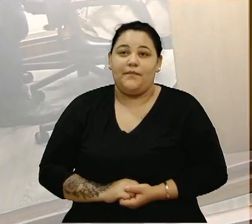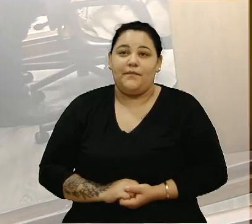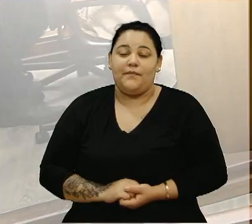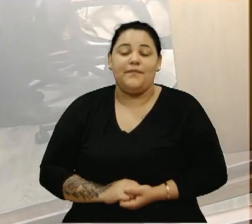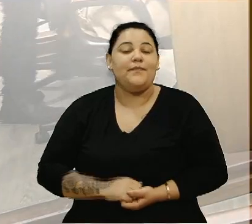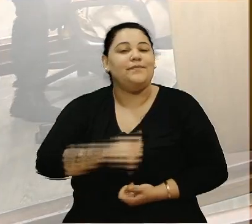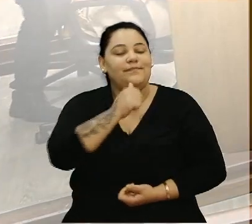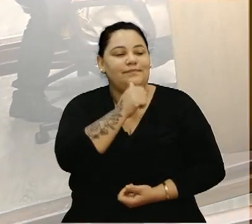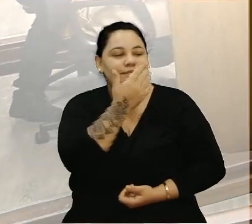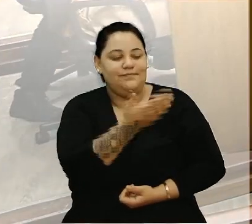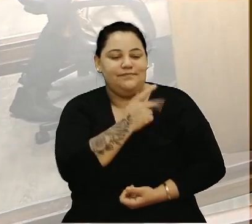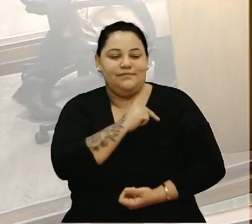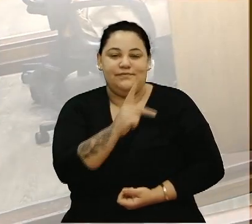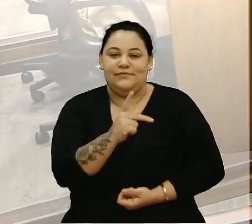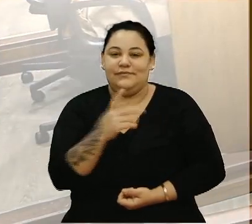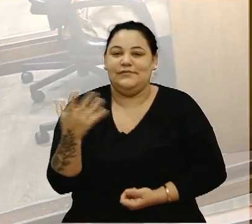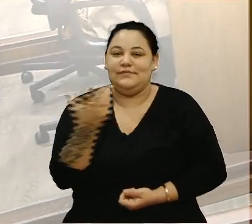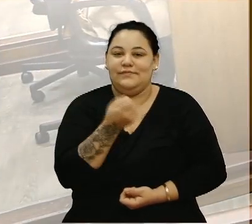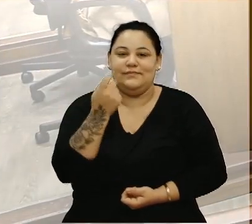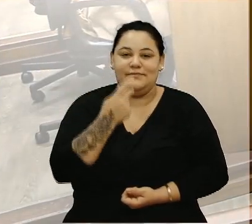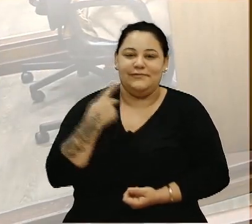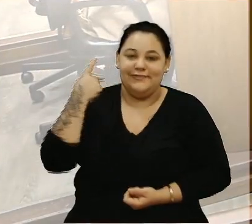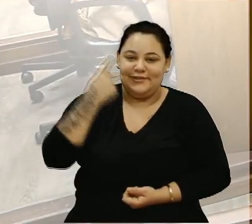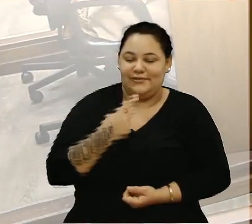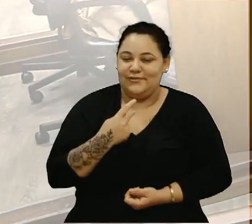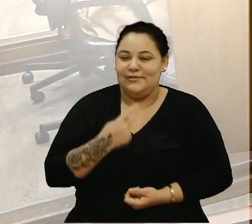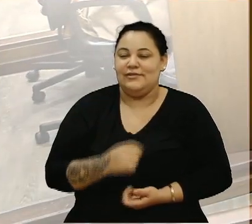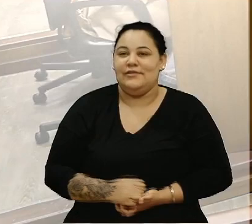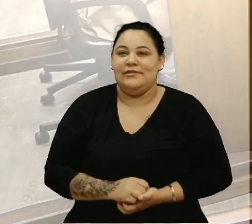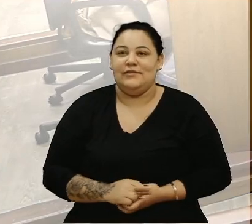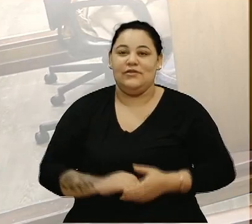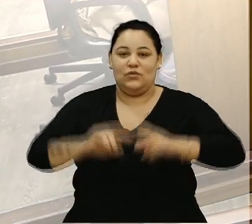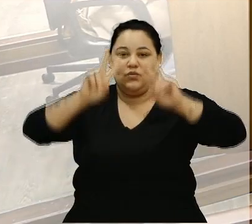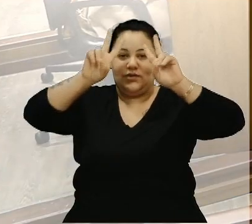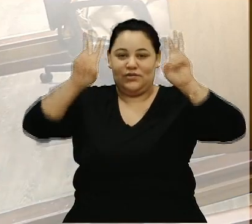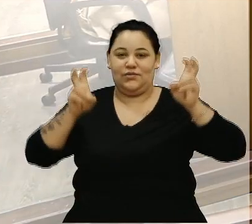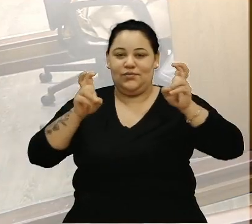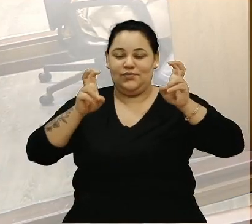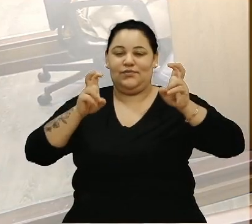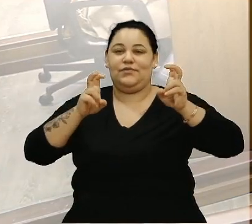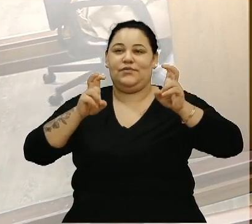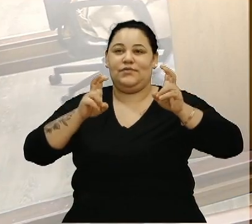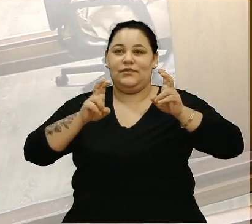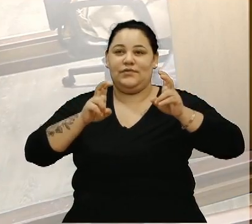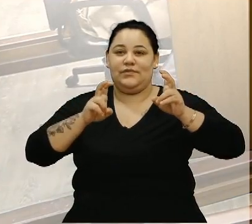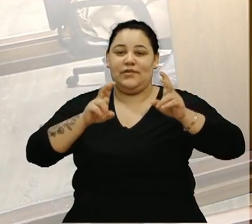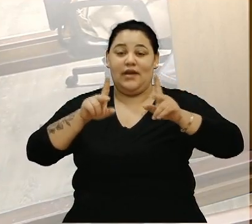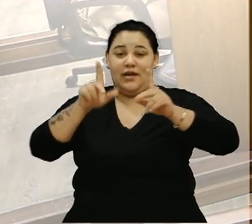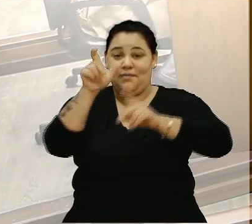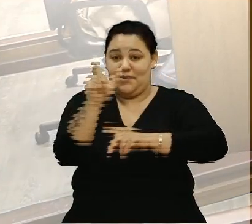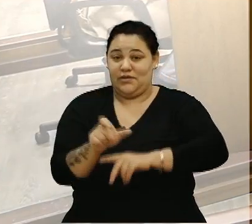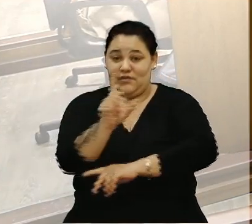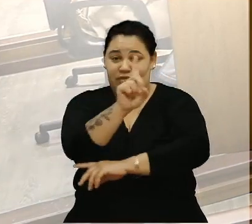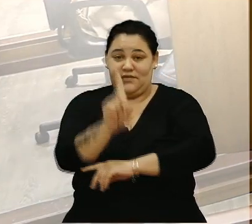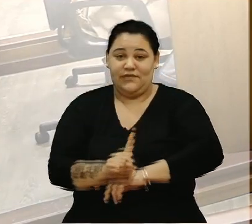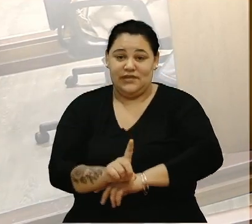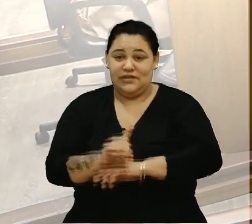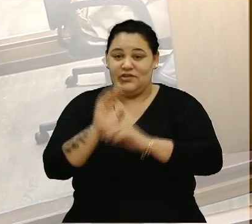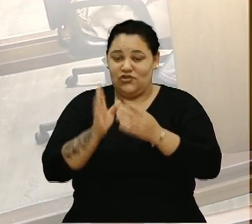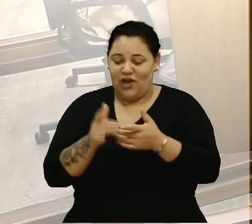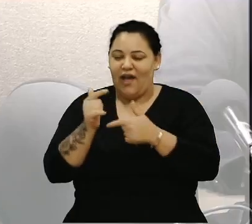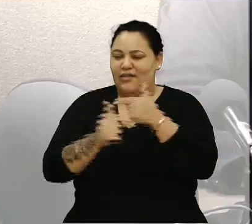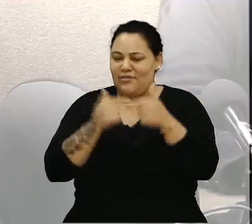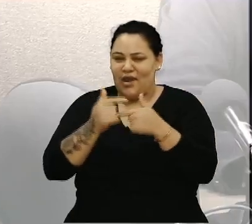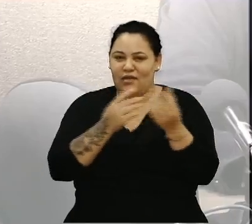Presidente, nobres pares, colegas vereadores. O tema da pessoa com deficiência vem sendo muito trabalhado e isso é motivo